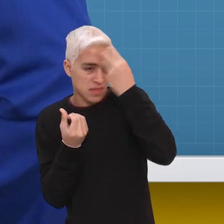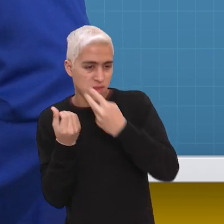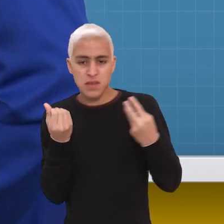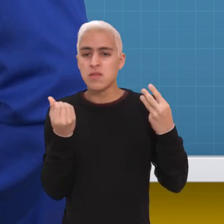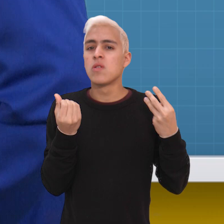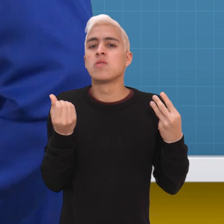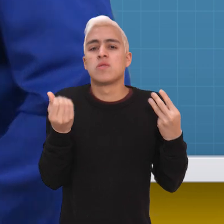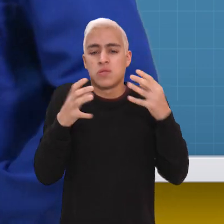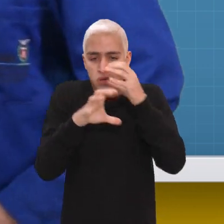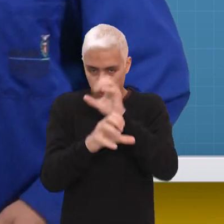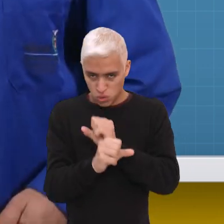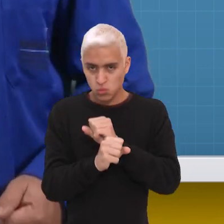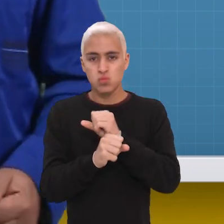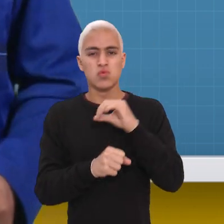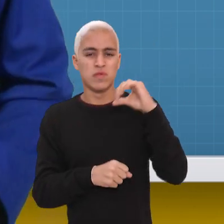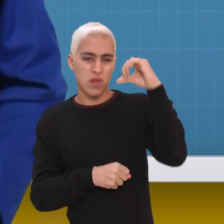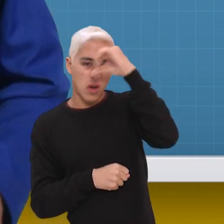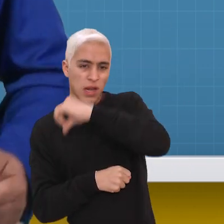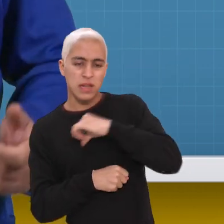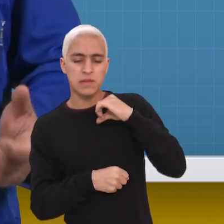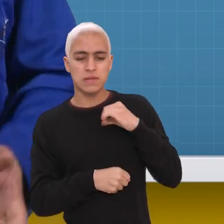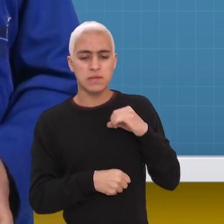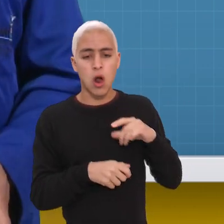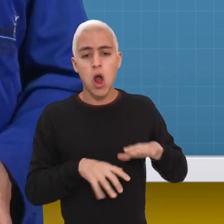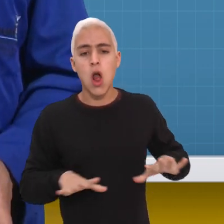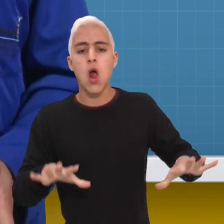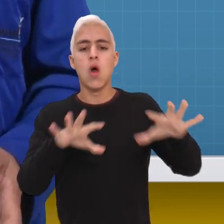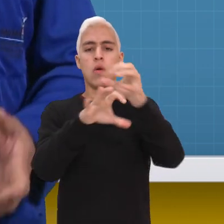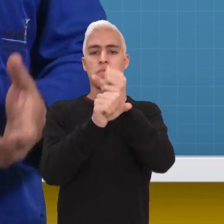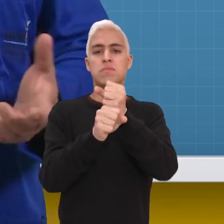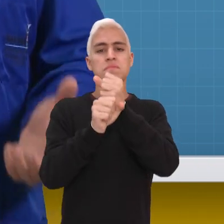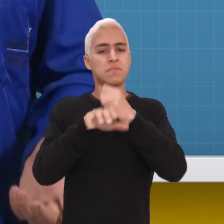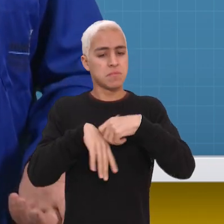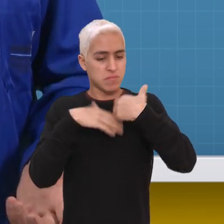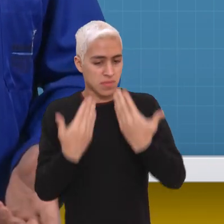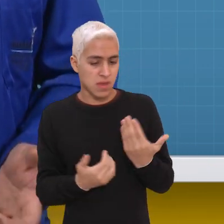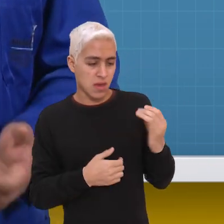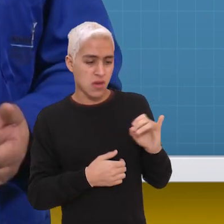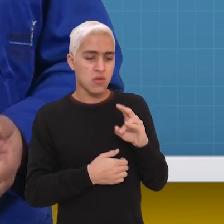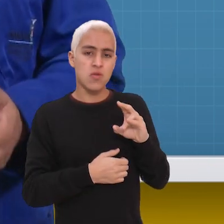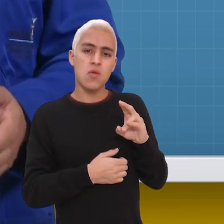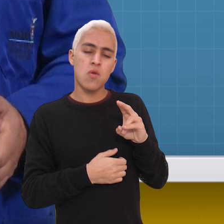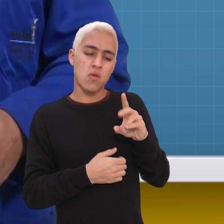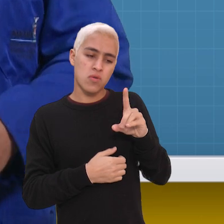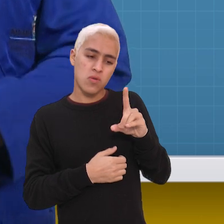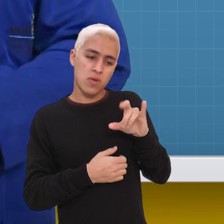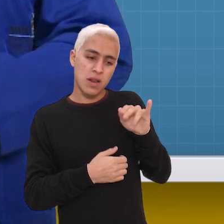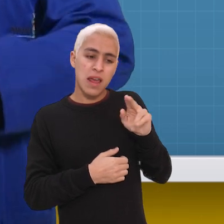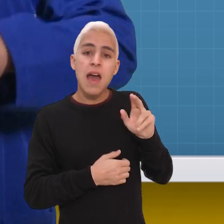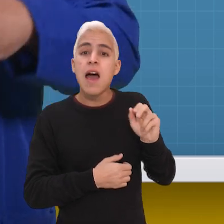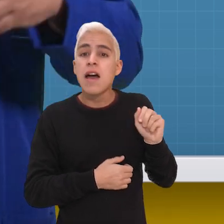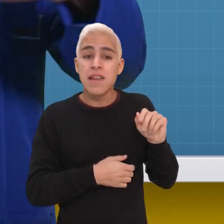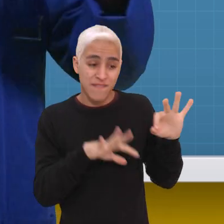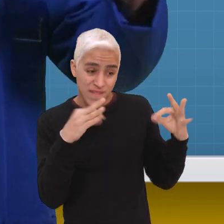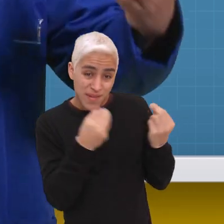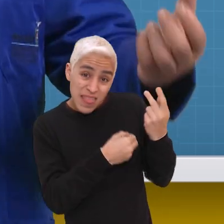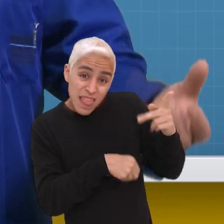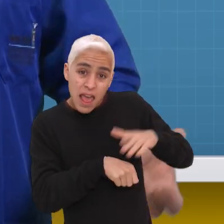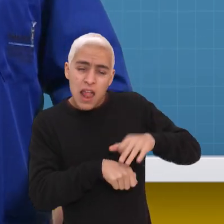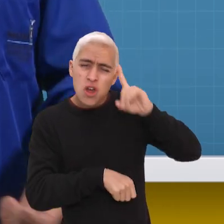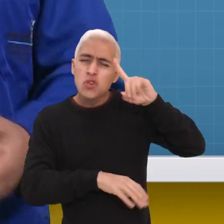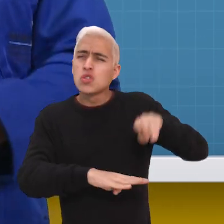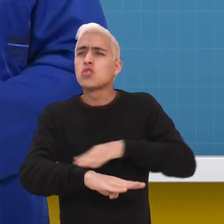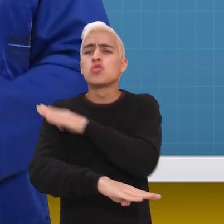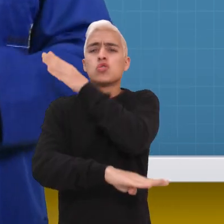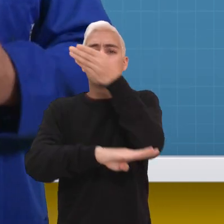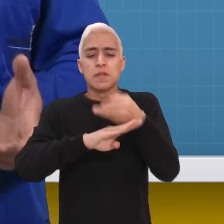horas das visitas. Total, 9 horas. Logo, Juliana e a família passaram o dia